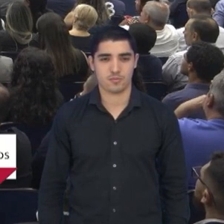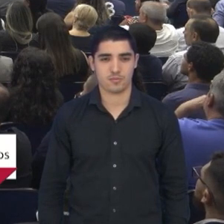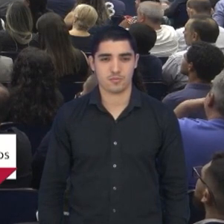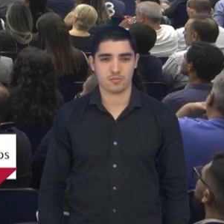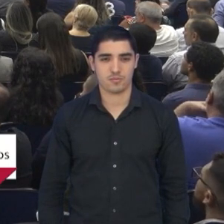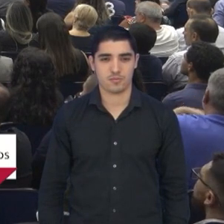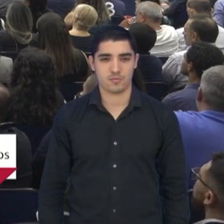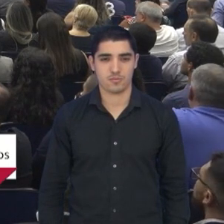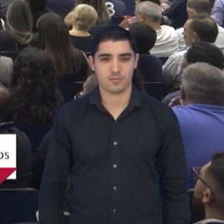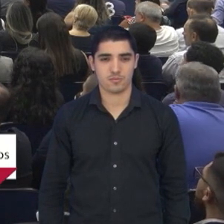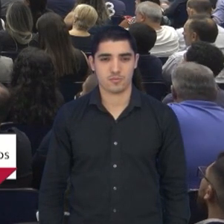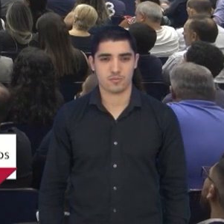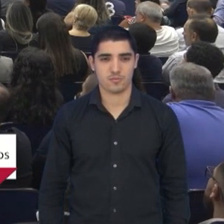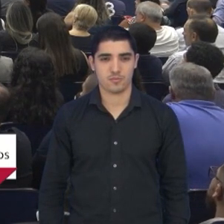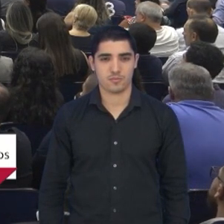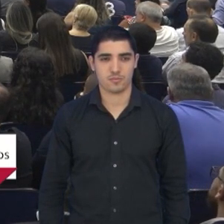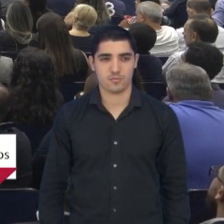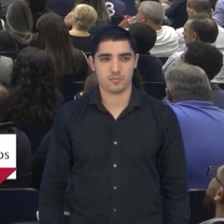F